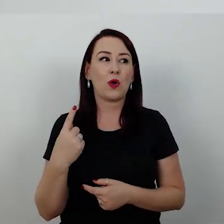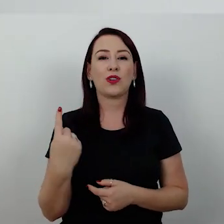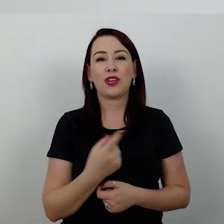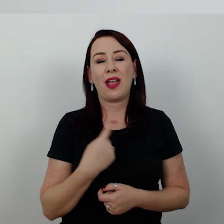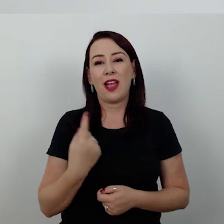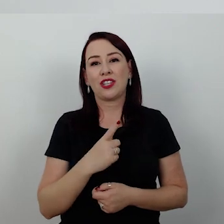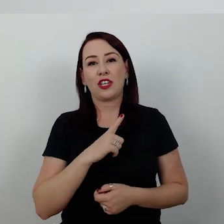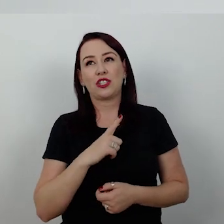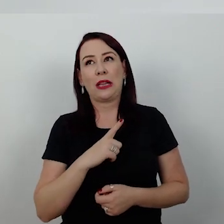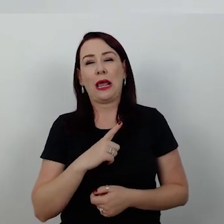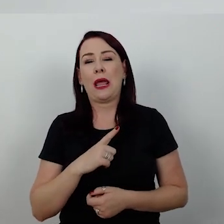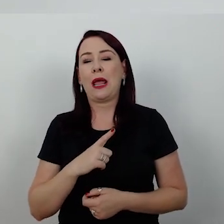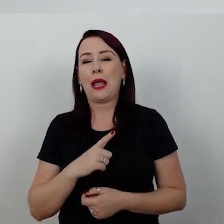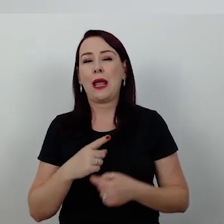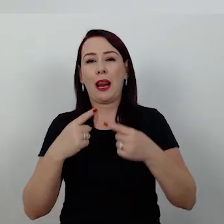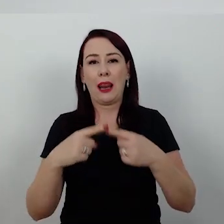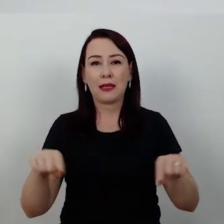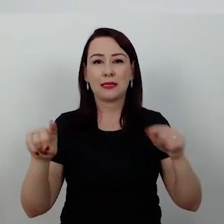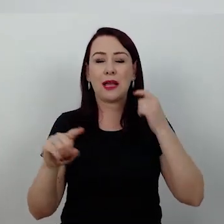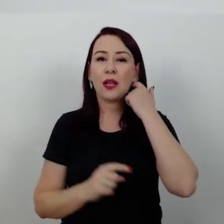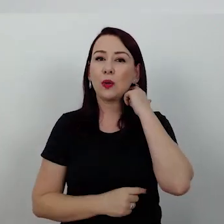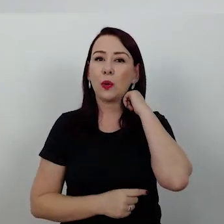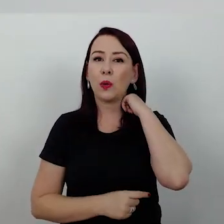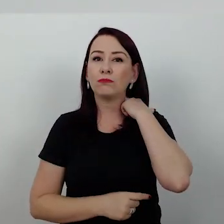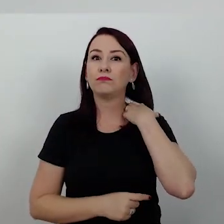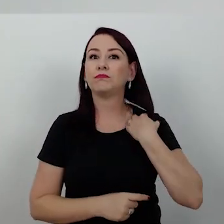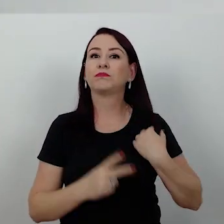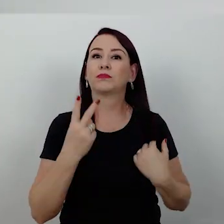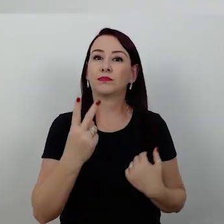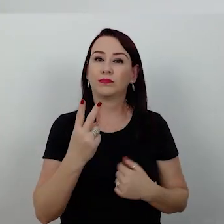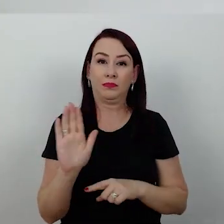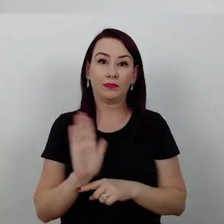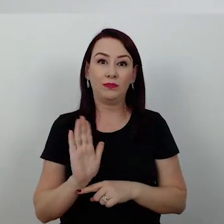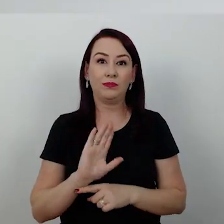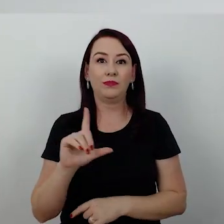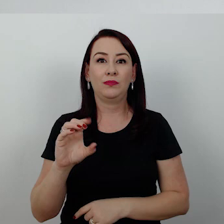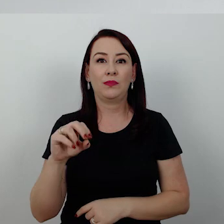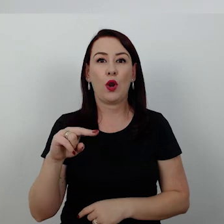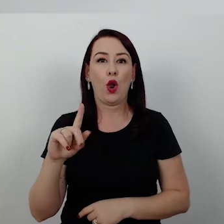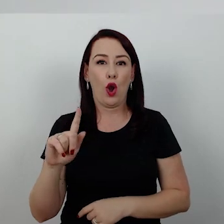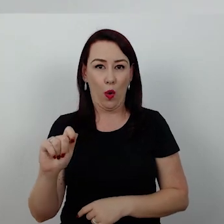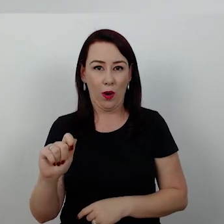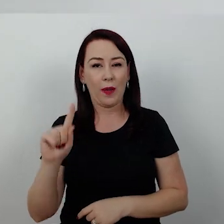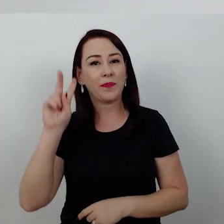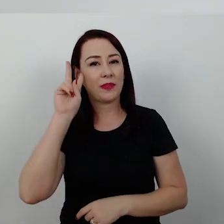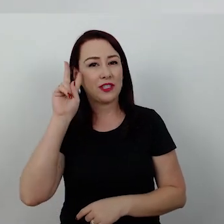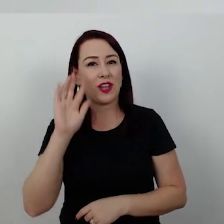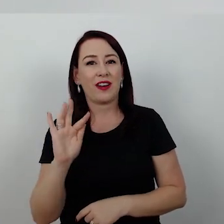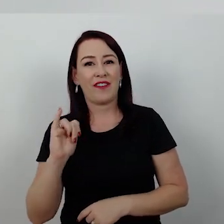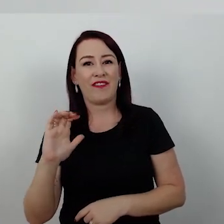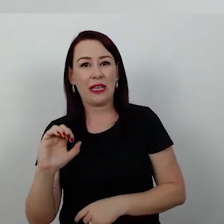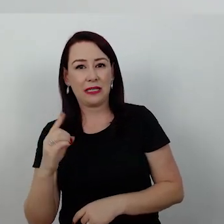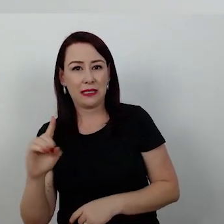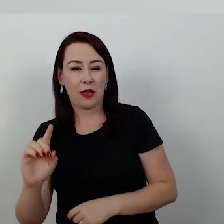a gente está lançando a produção de 2 longas, né, ficção, e 3